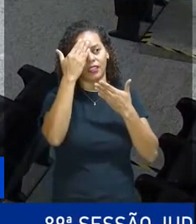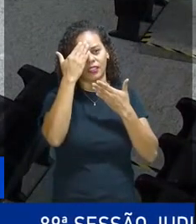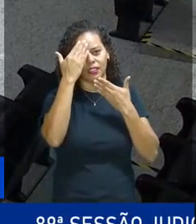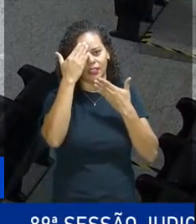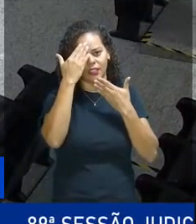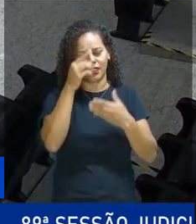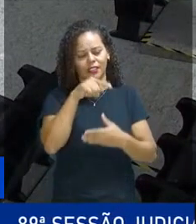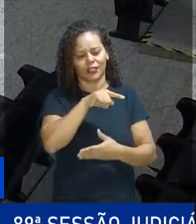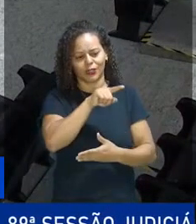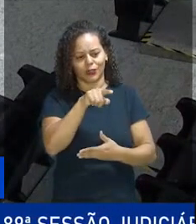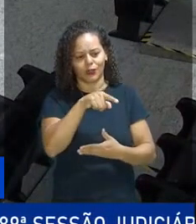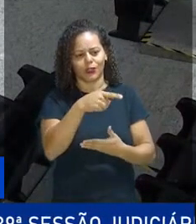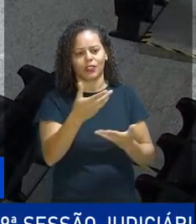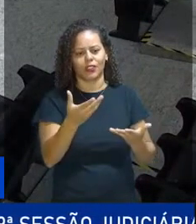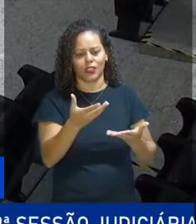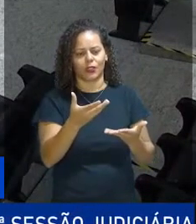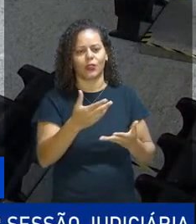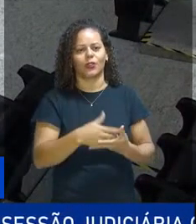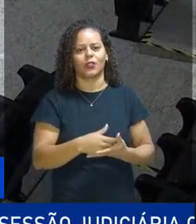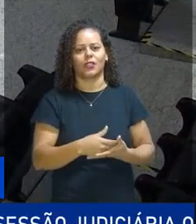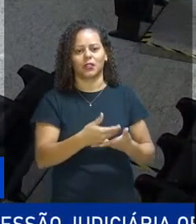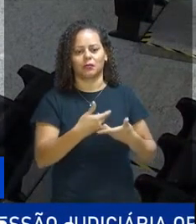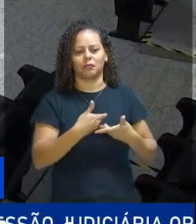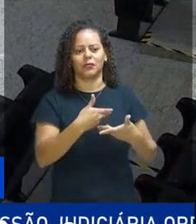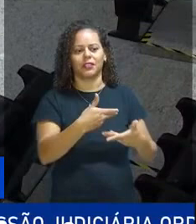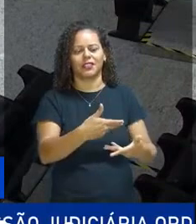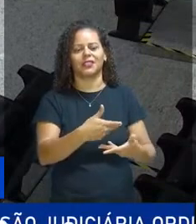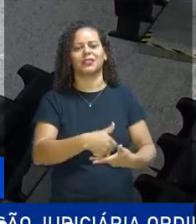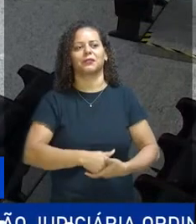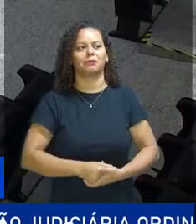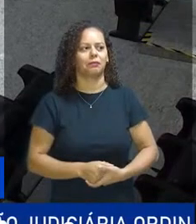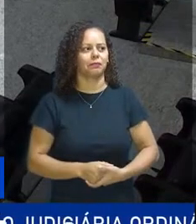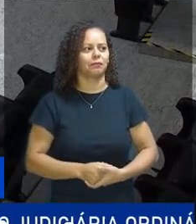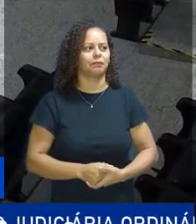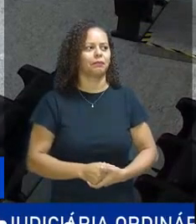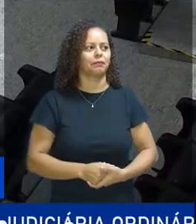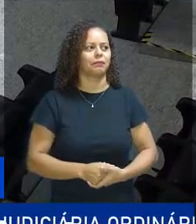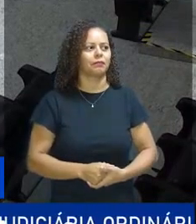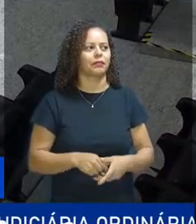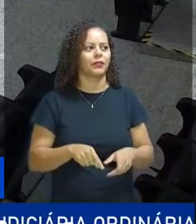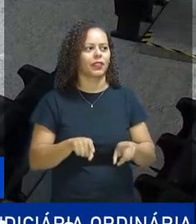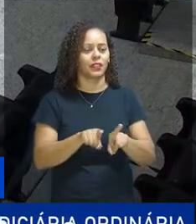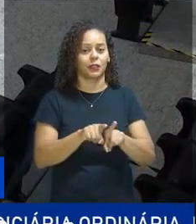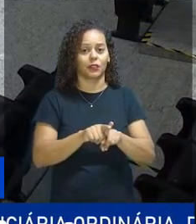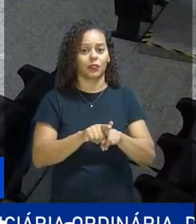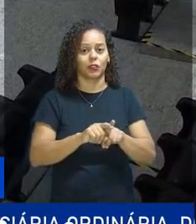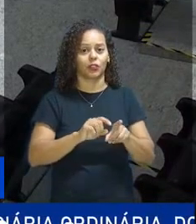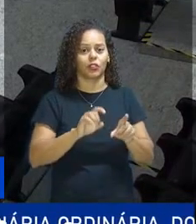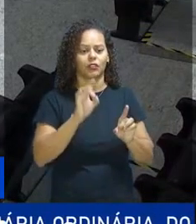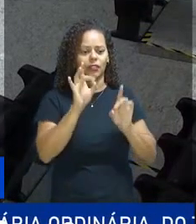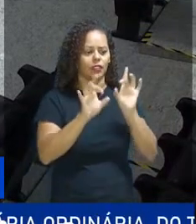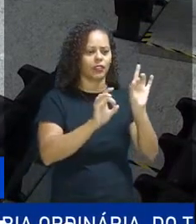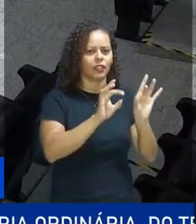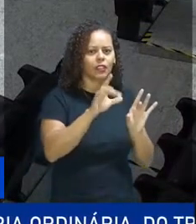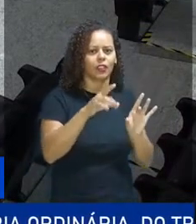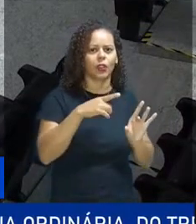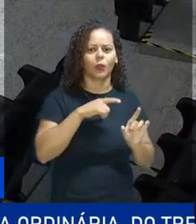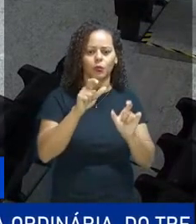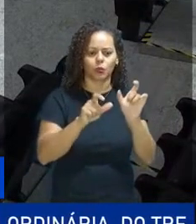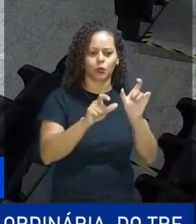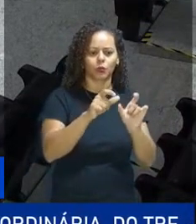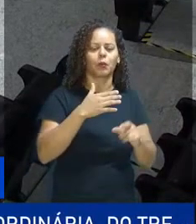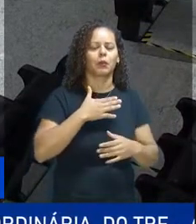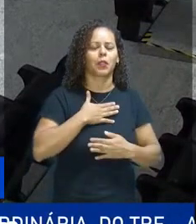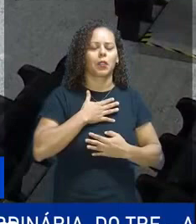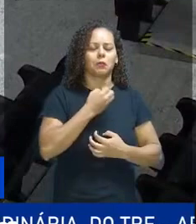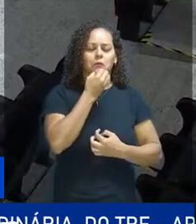recepção calorosa de Vossa Excelência e de todos os demais membros da corte. Realmente é uma